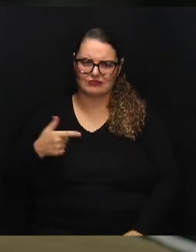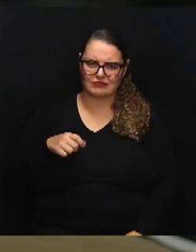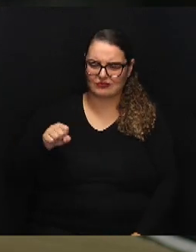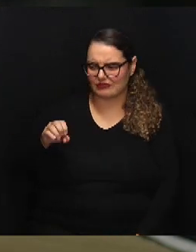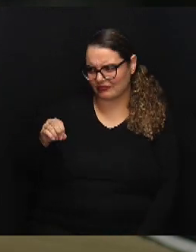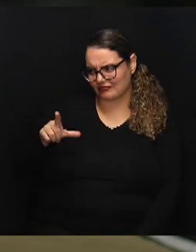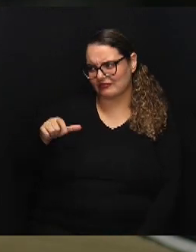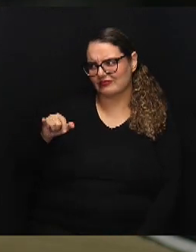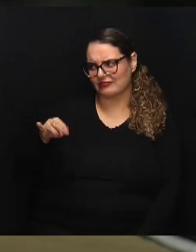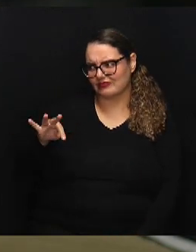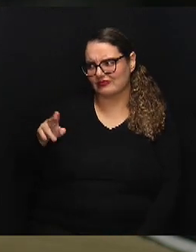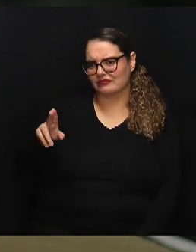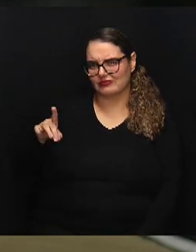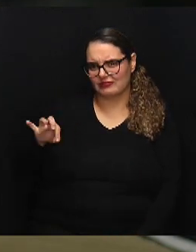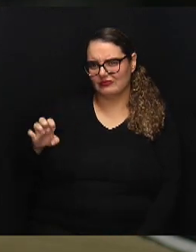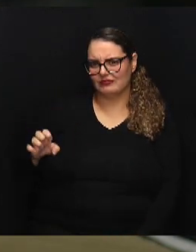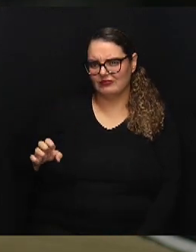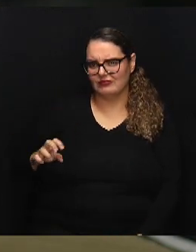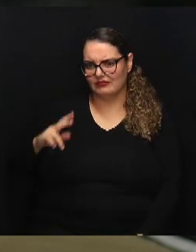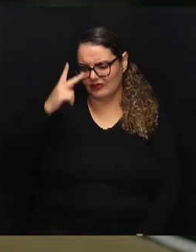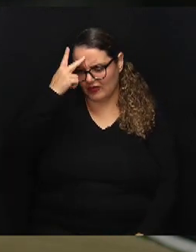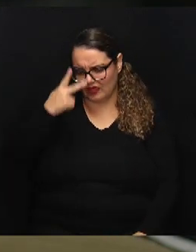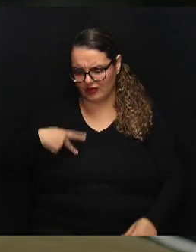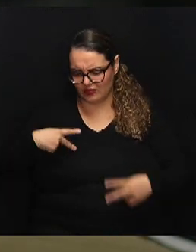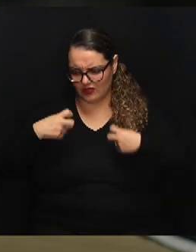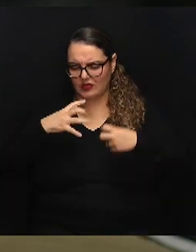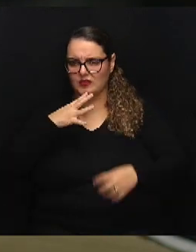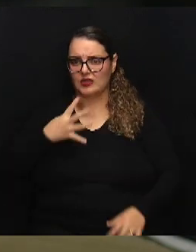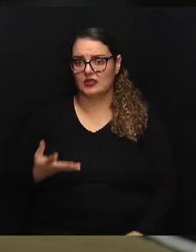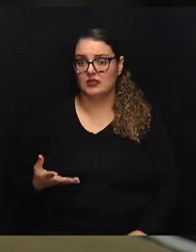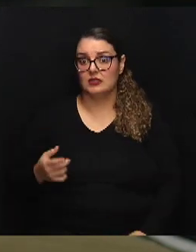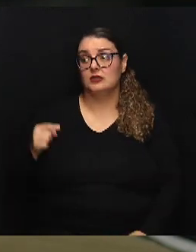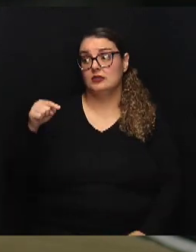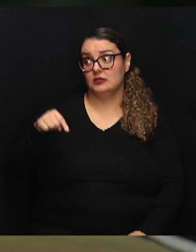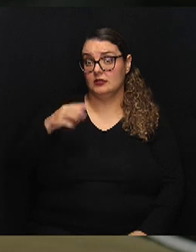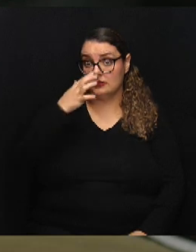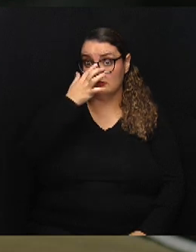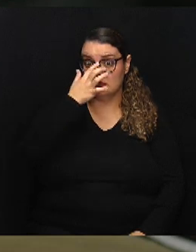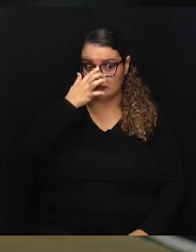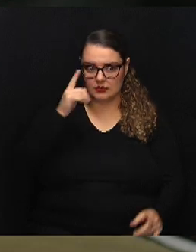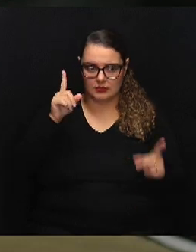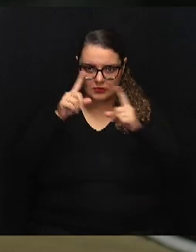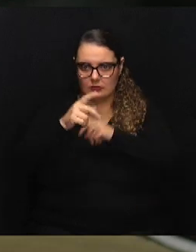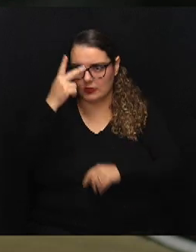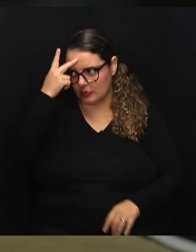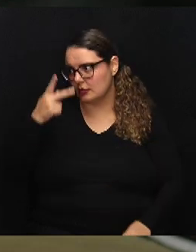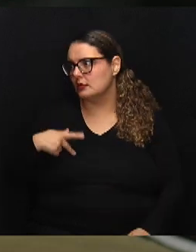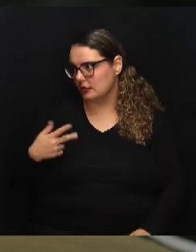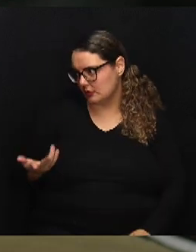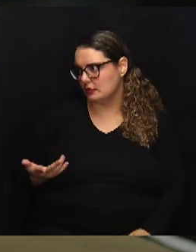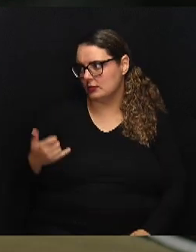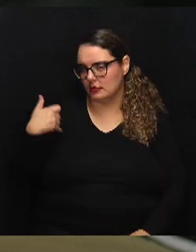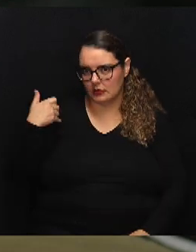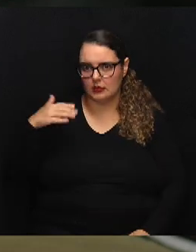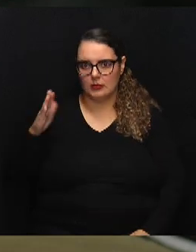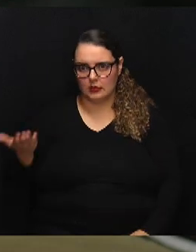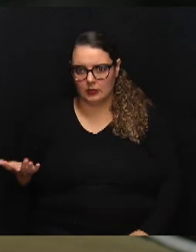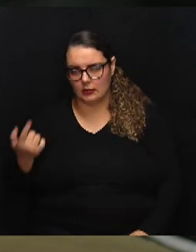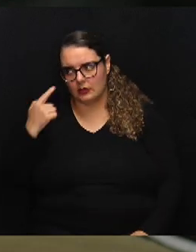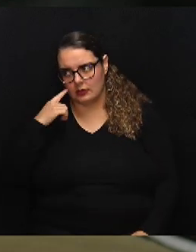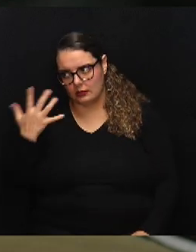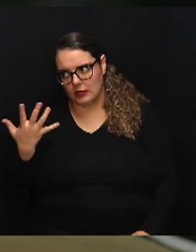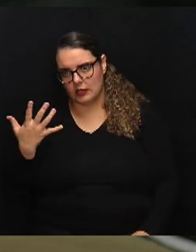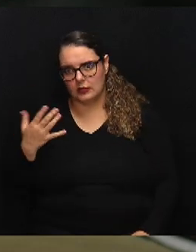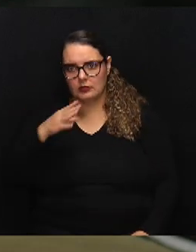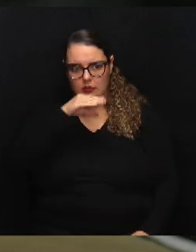solitude. A gente precisa de um autoconhecimento. E isso é desafiador até para nós que somos adultos. Imagina para um